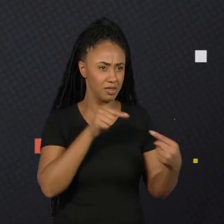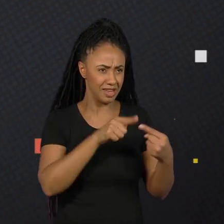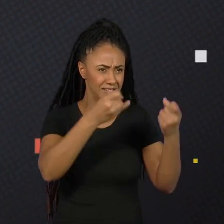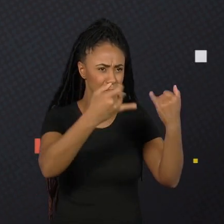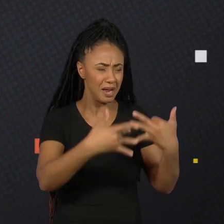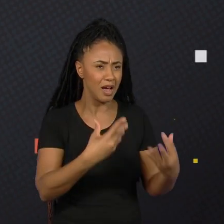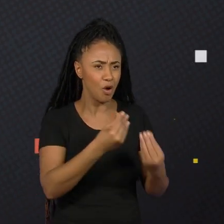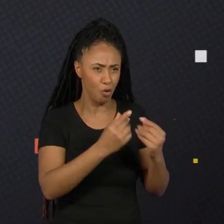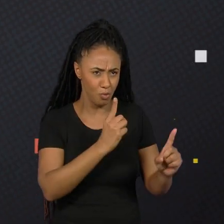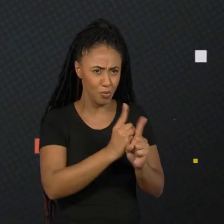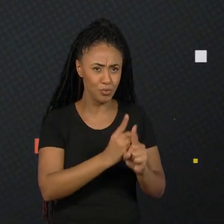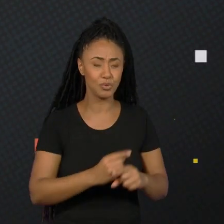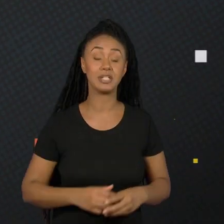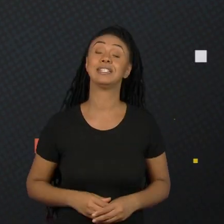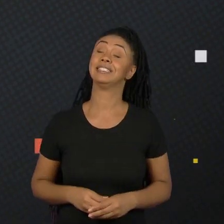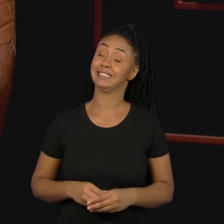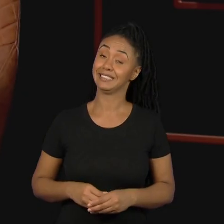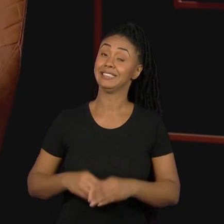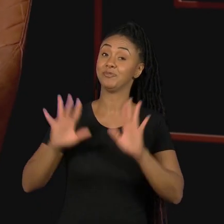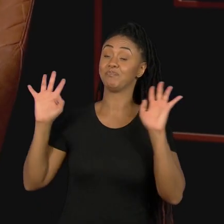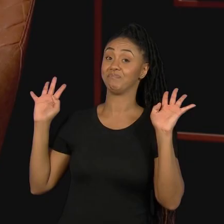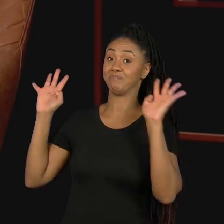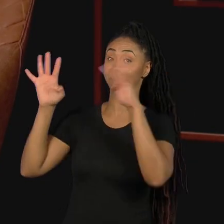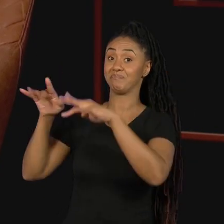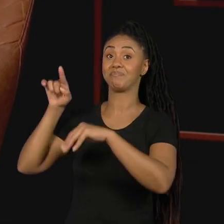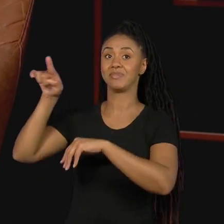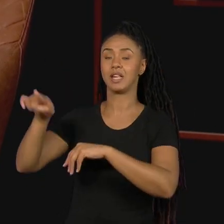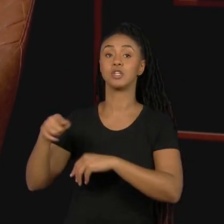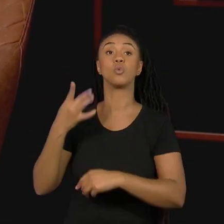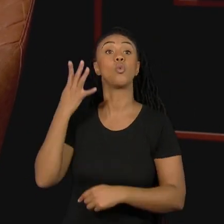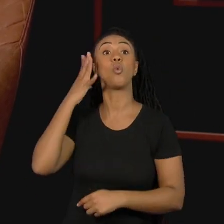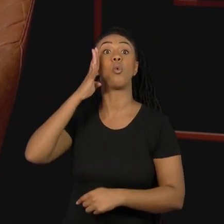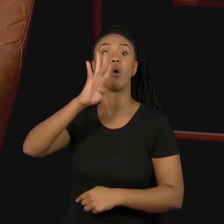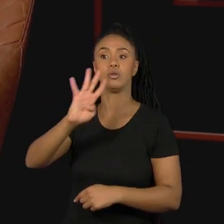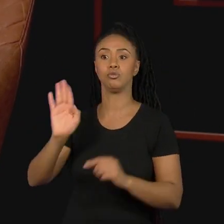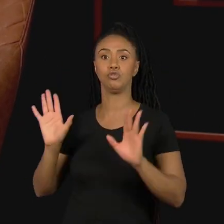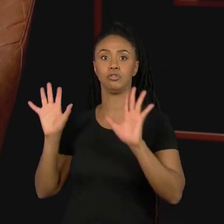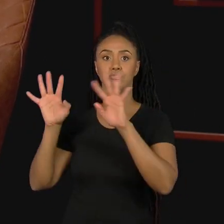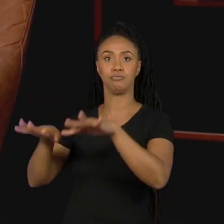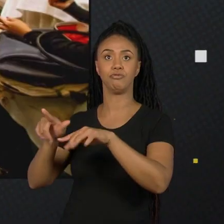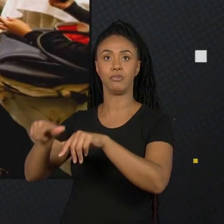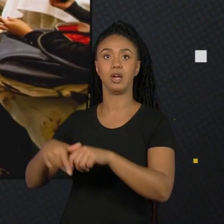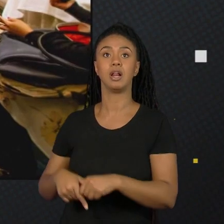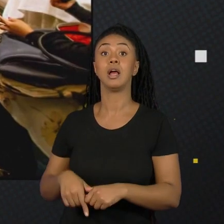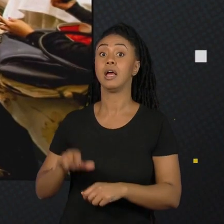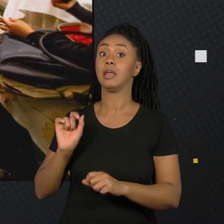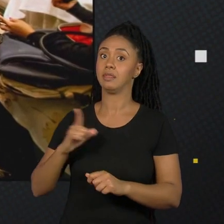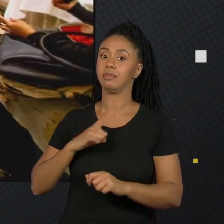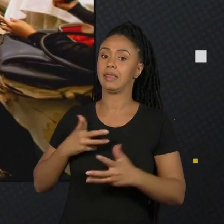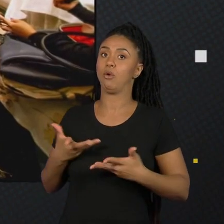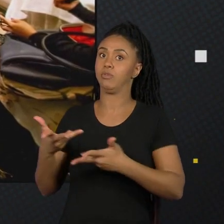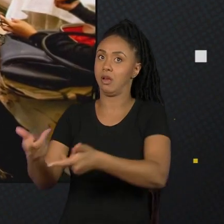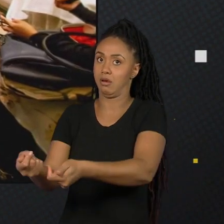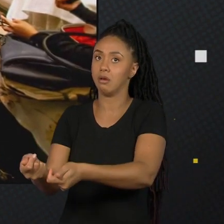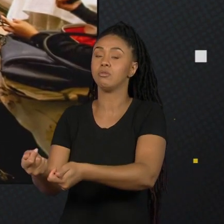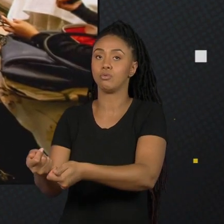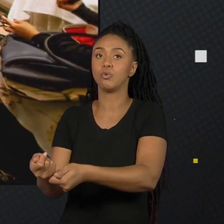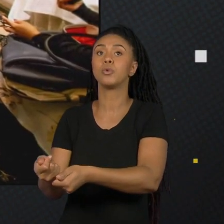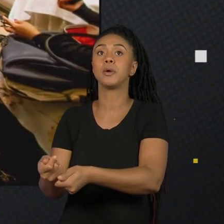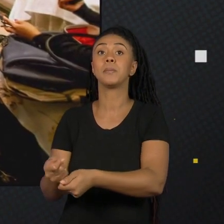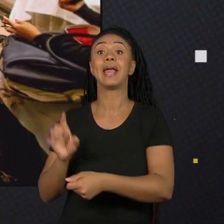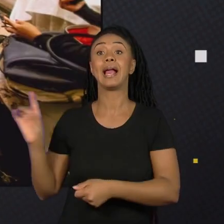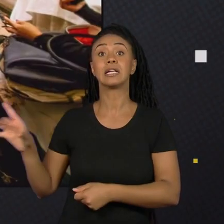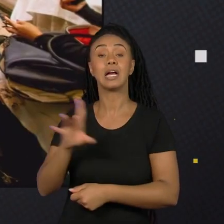encontro. Essa reunião, onde são 4 dias, quem vai são convidados e tem 7 minutos para